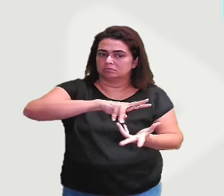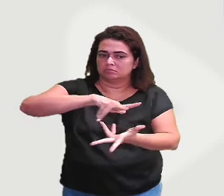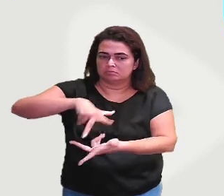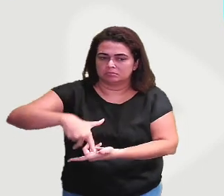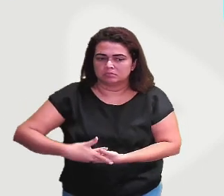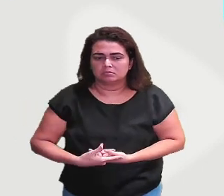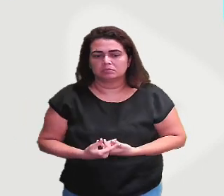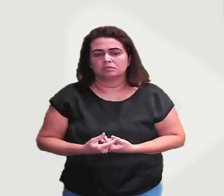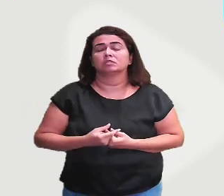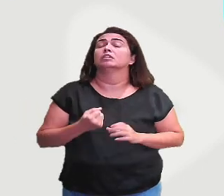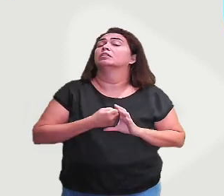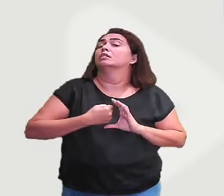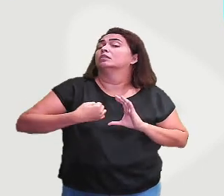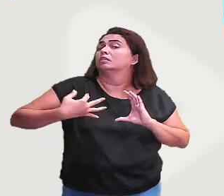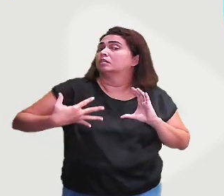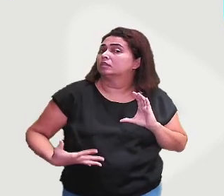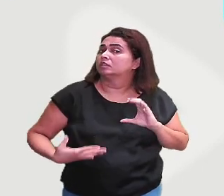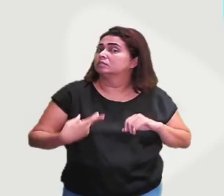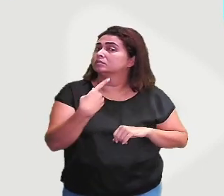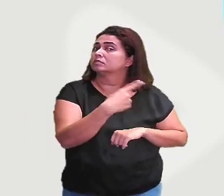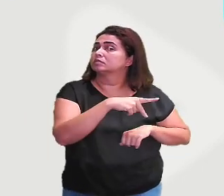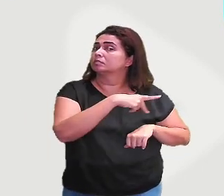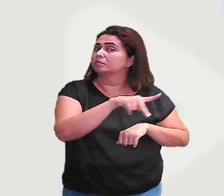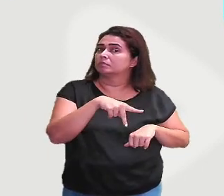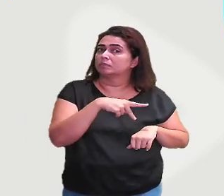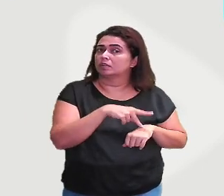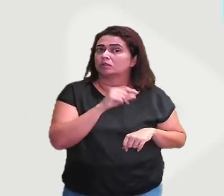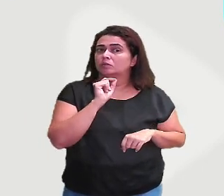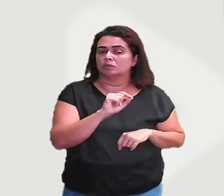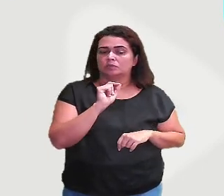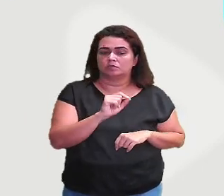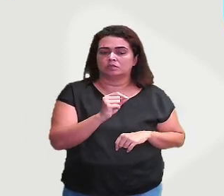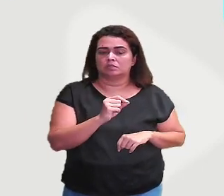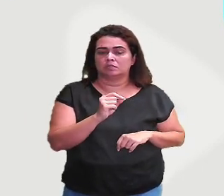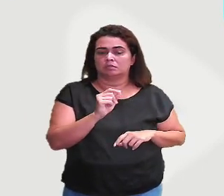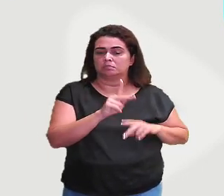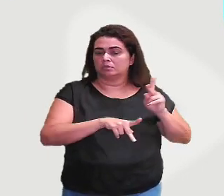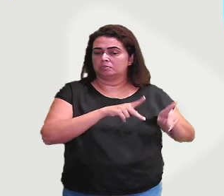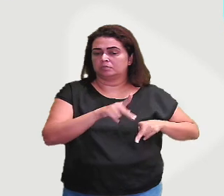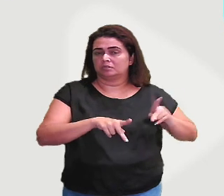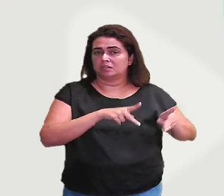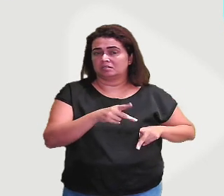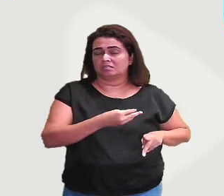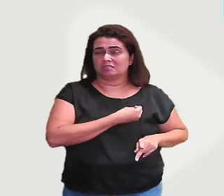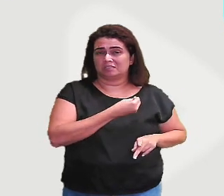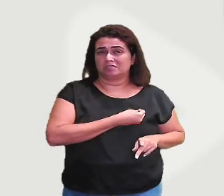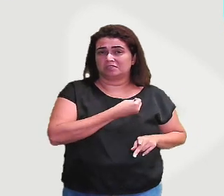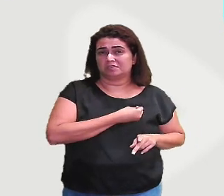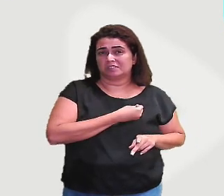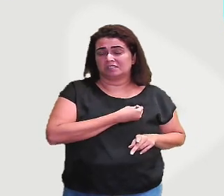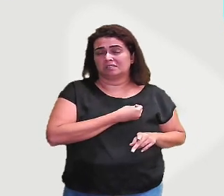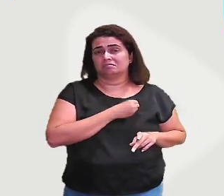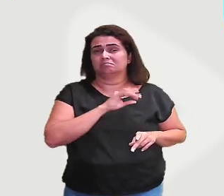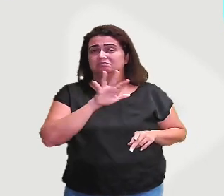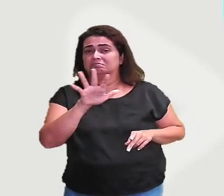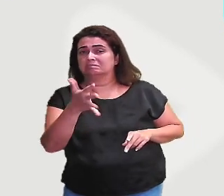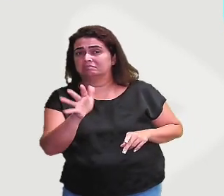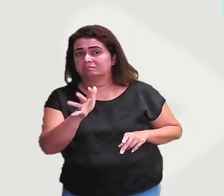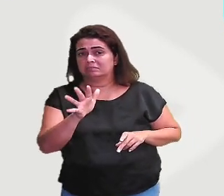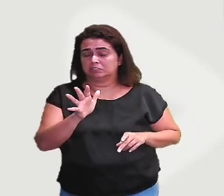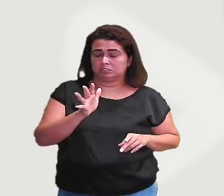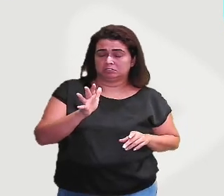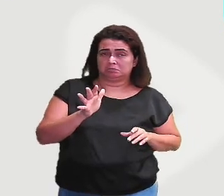Algumas principais características dos países emergentes, padrão de vida de grande parte da população entre níveis baixo e médio, IDH, que é